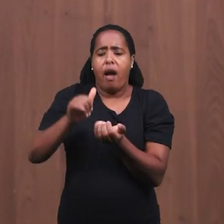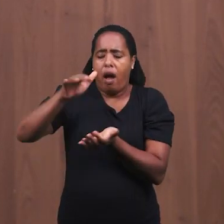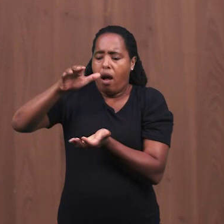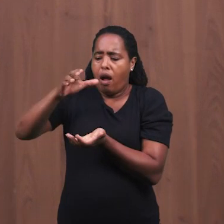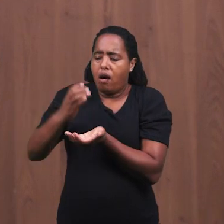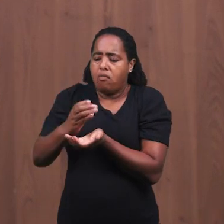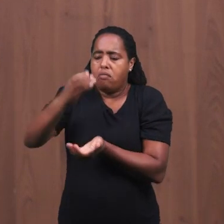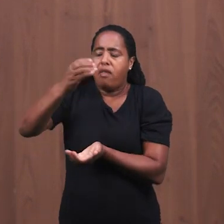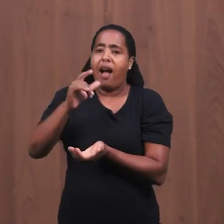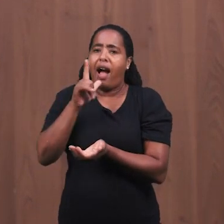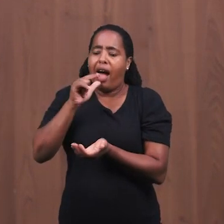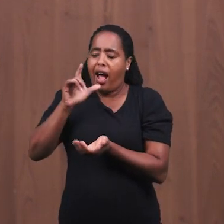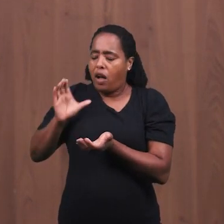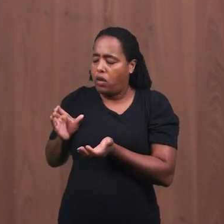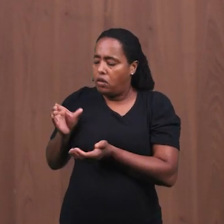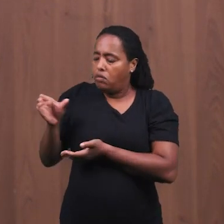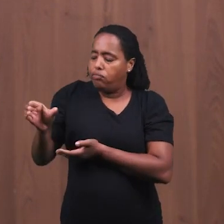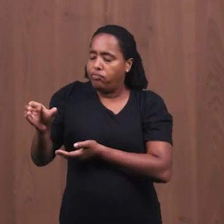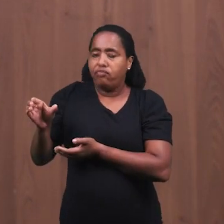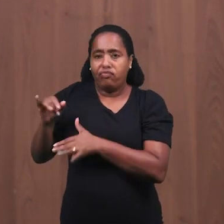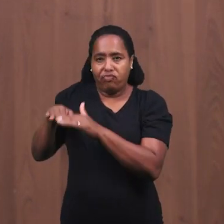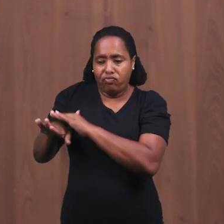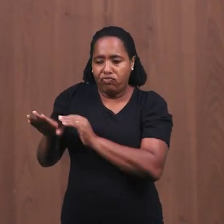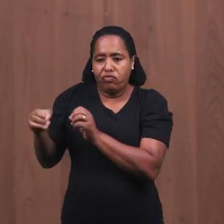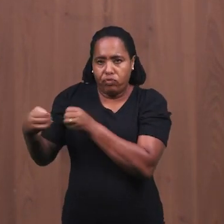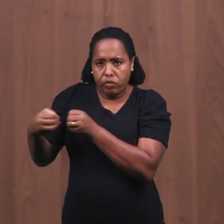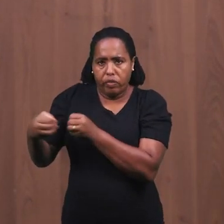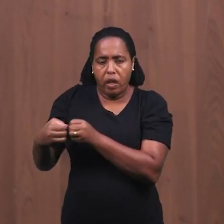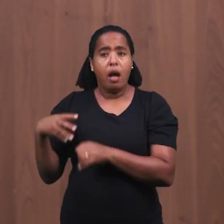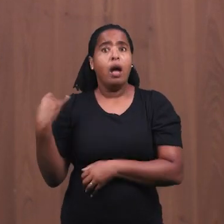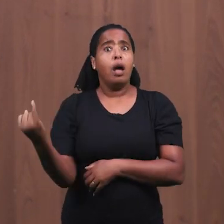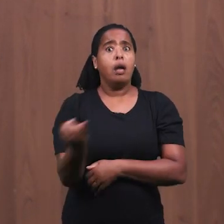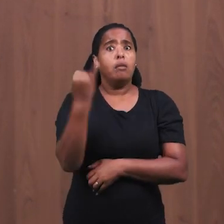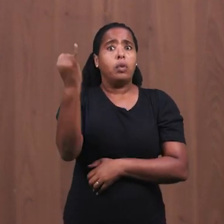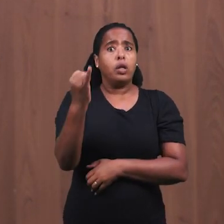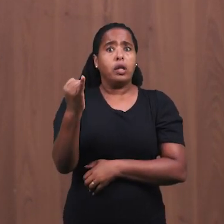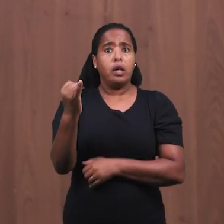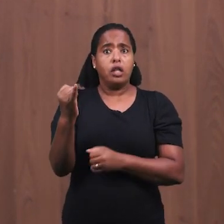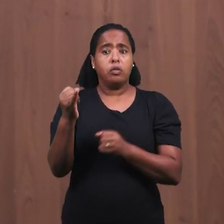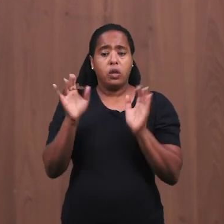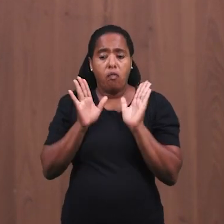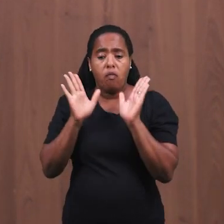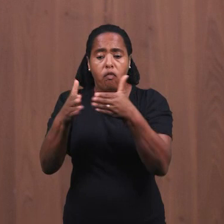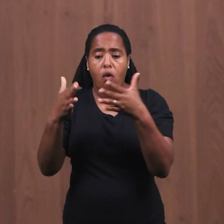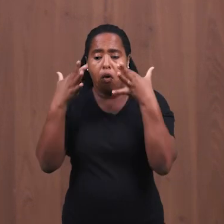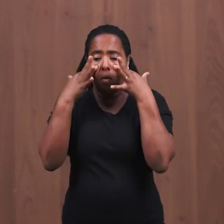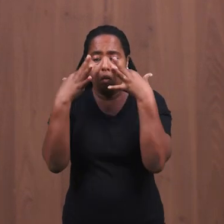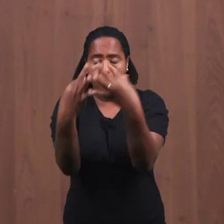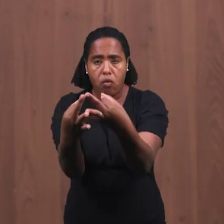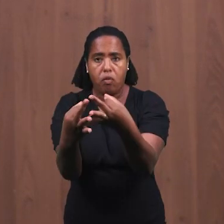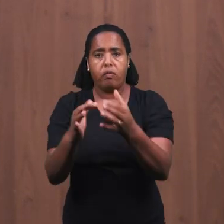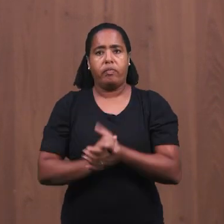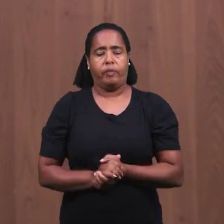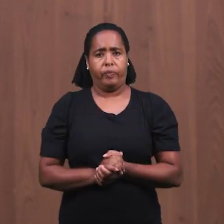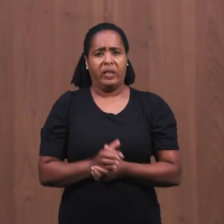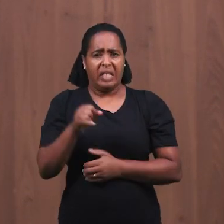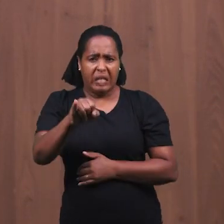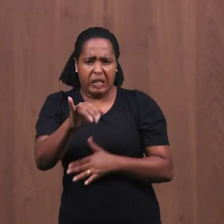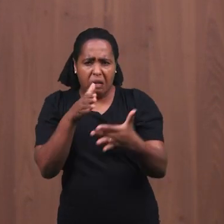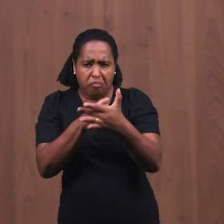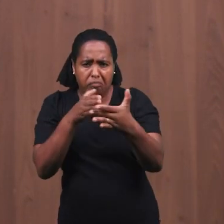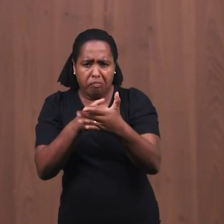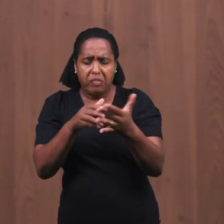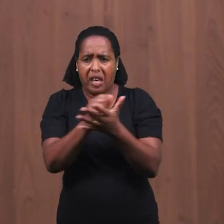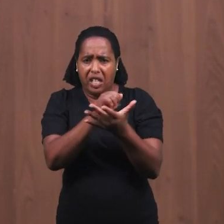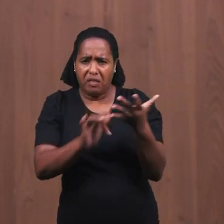seu lado são estratégias importantes que ajudam a concentração. Interromper a atividade por estar em um lugar